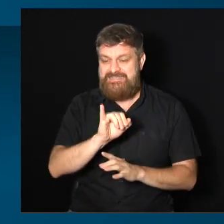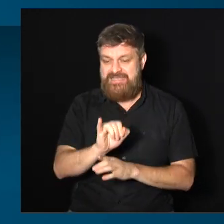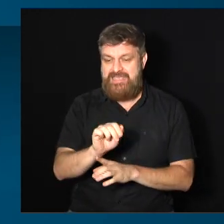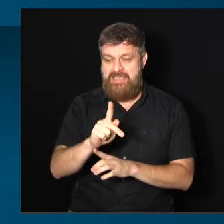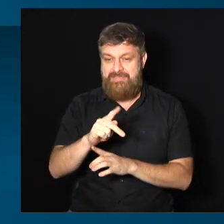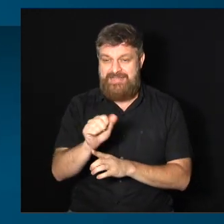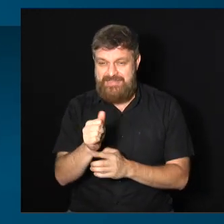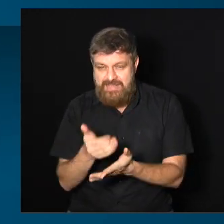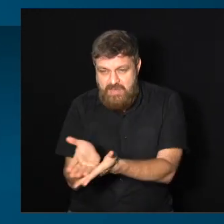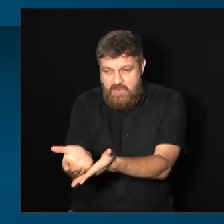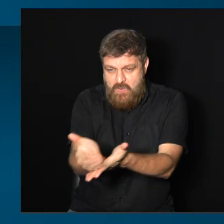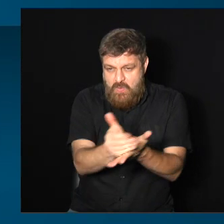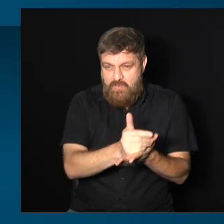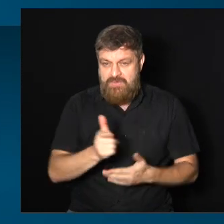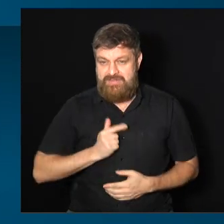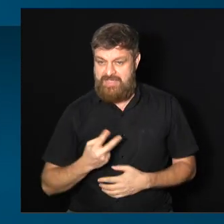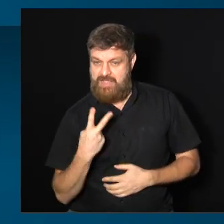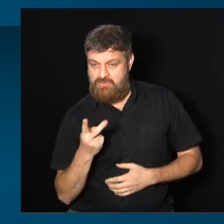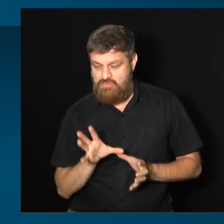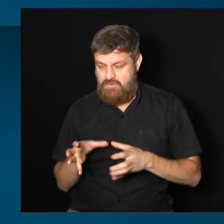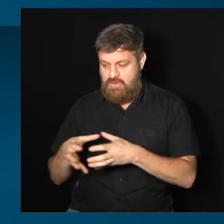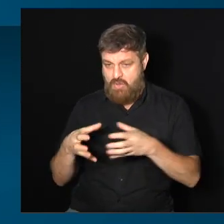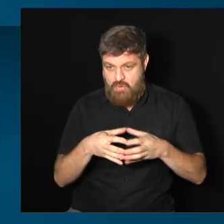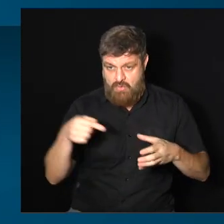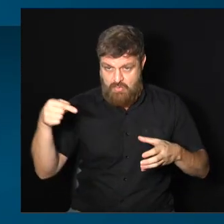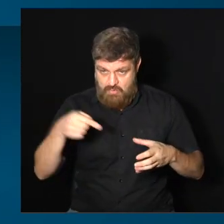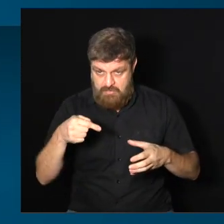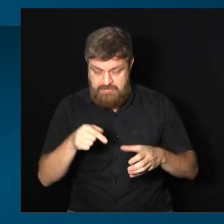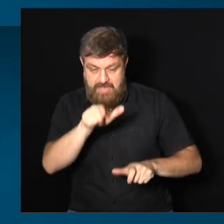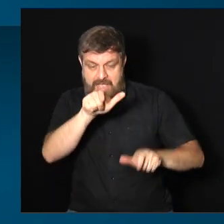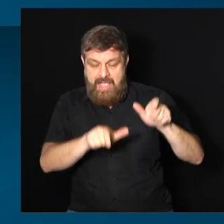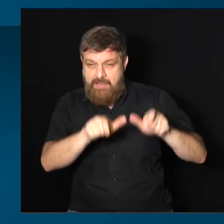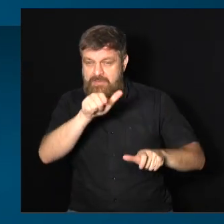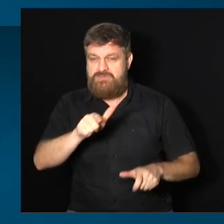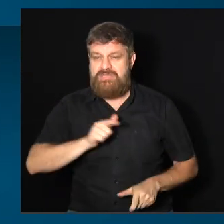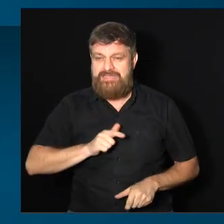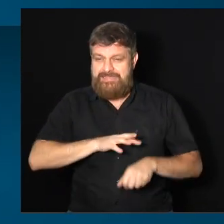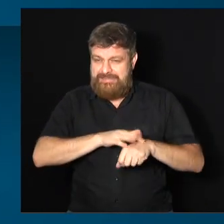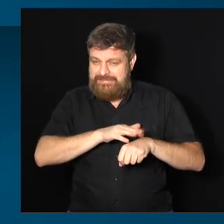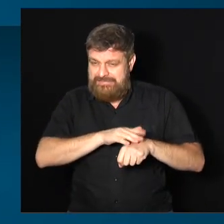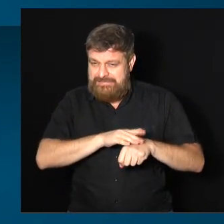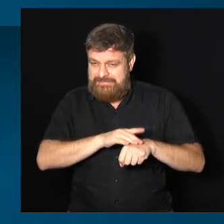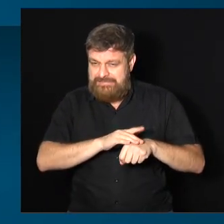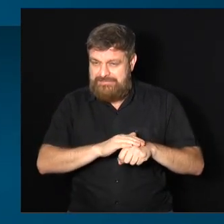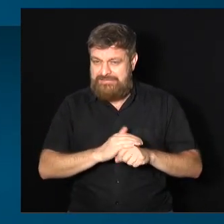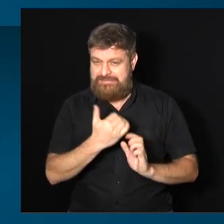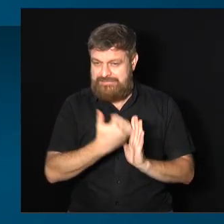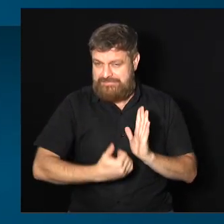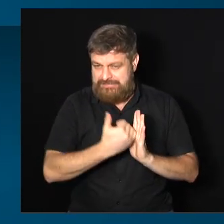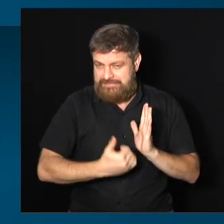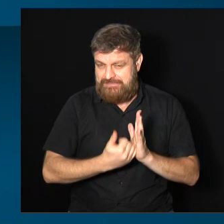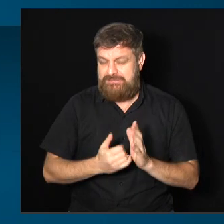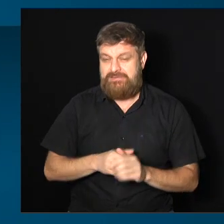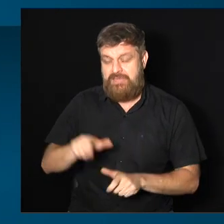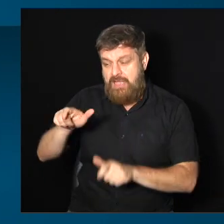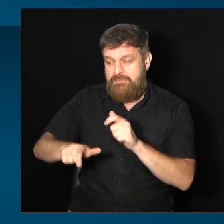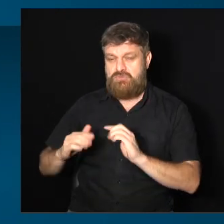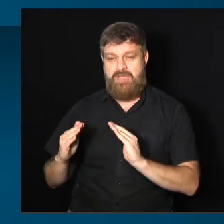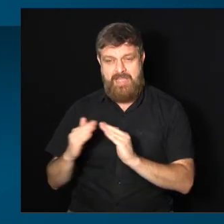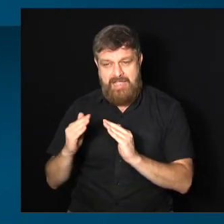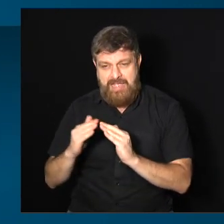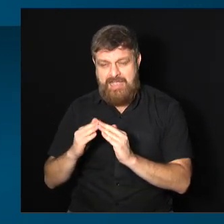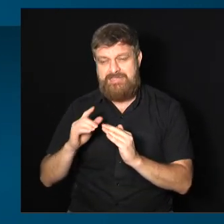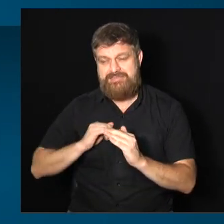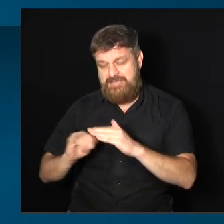novas possibilidades de isenção. A primeira para pessoas com enfermidades e a segunda para imóveis ocupados